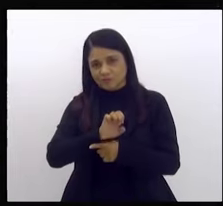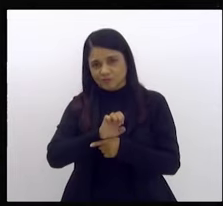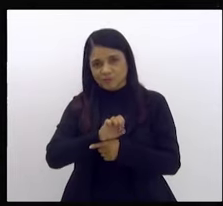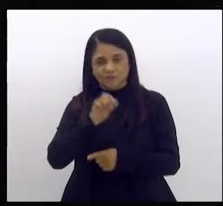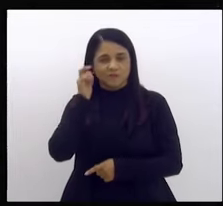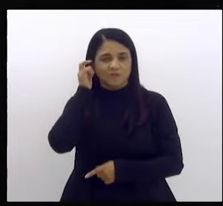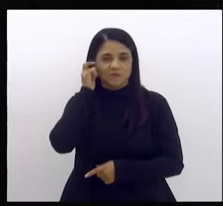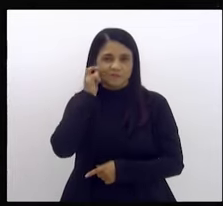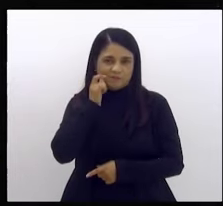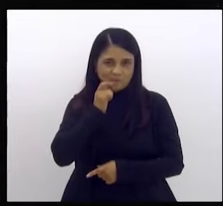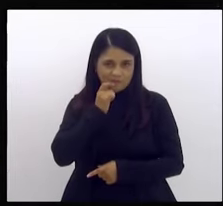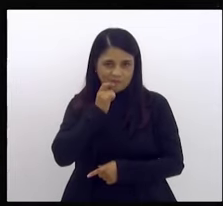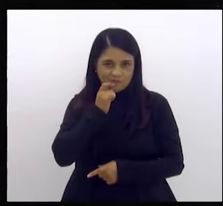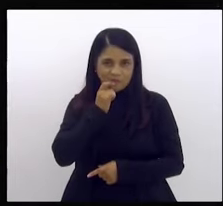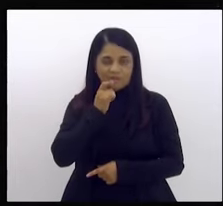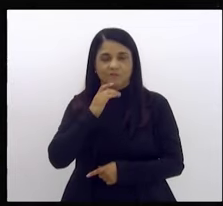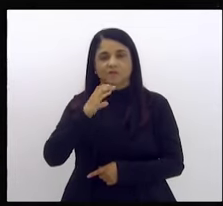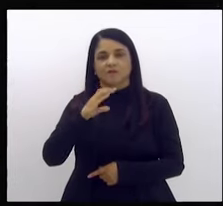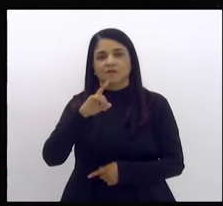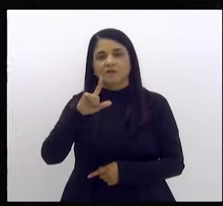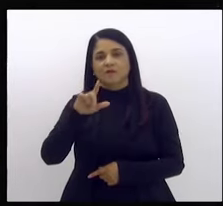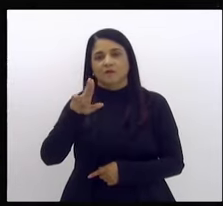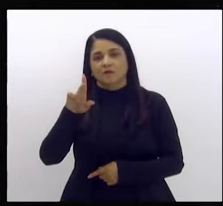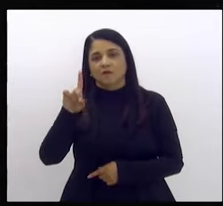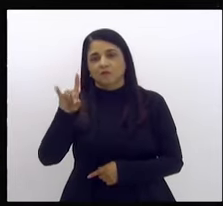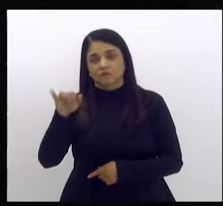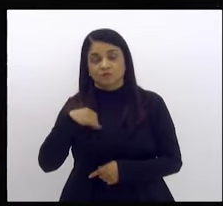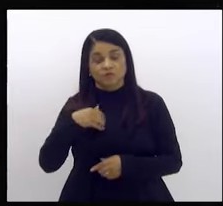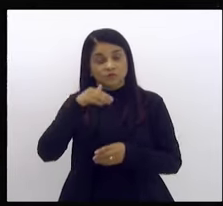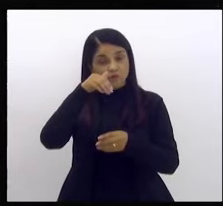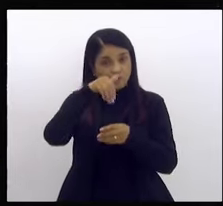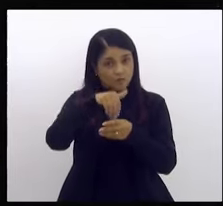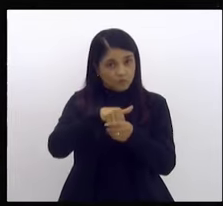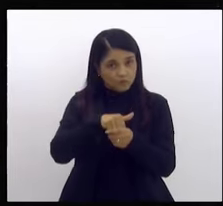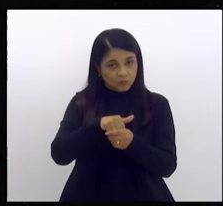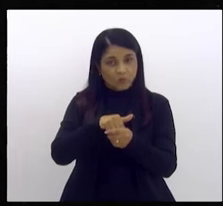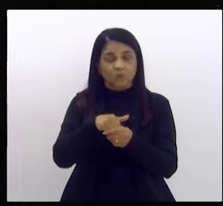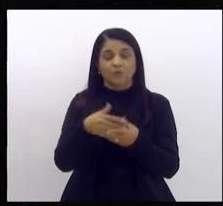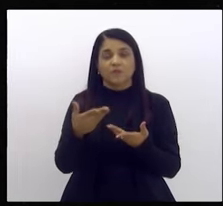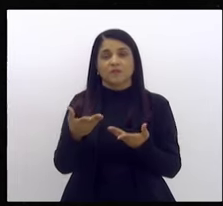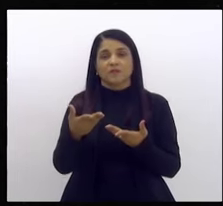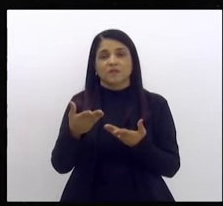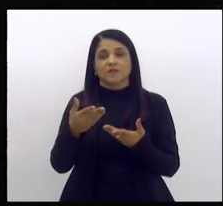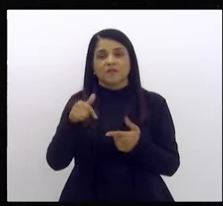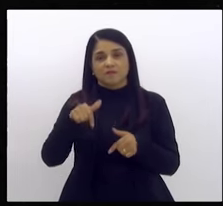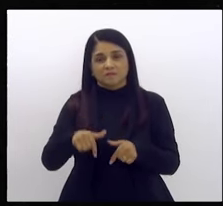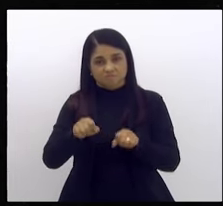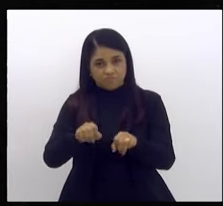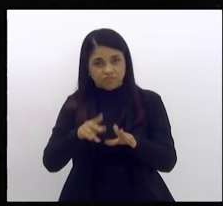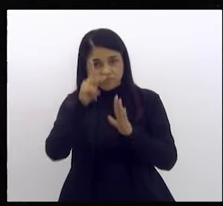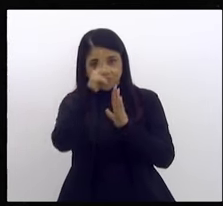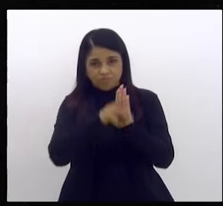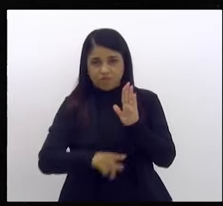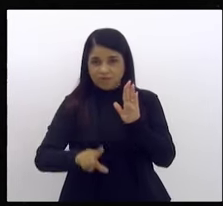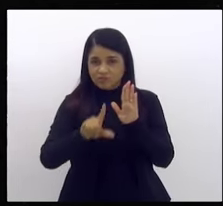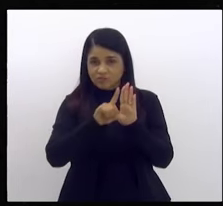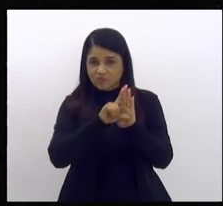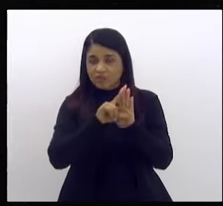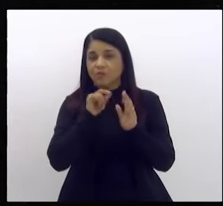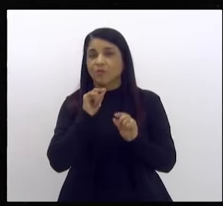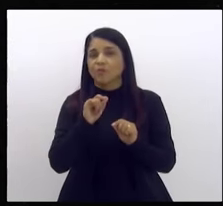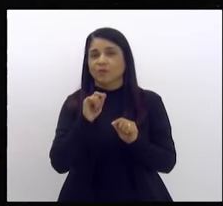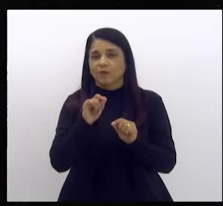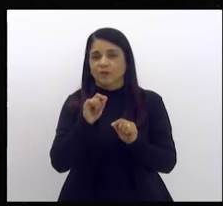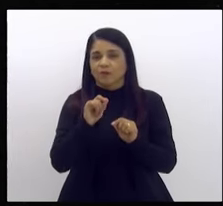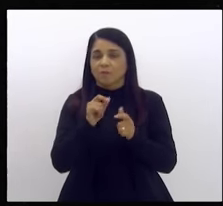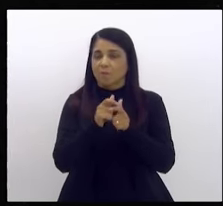Cláudio Castro. Recentemente, essa casa votou e aprovou por unanimidade o projeto que faz valer